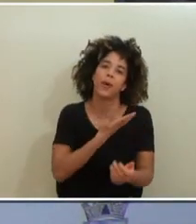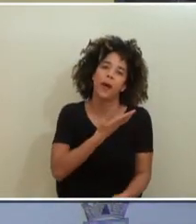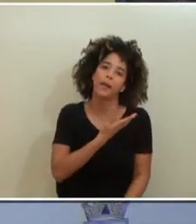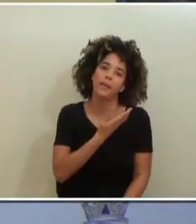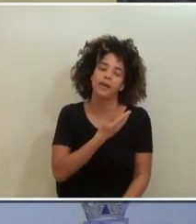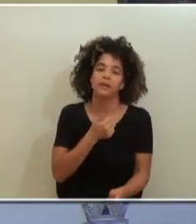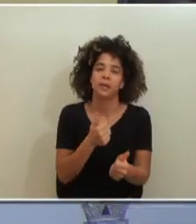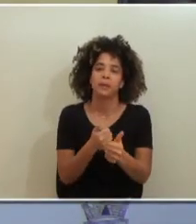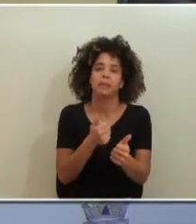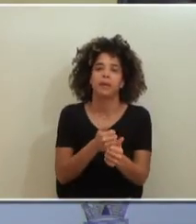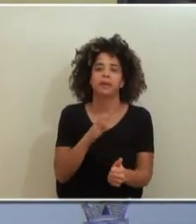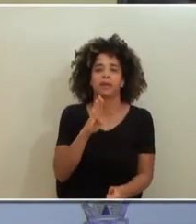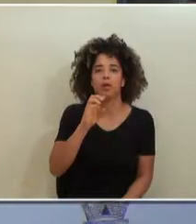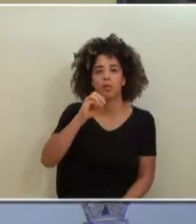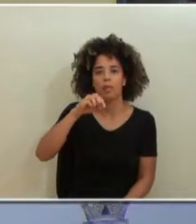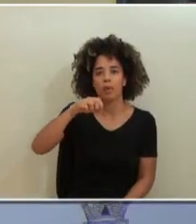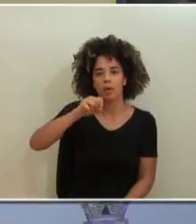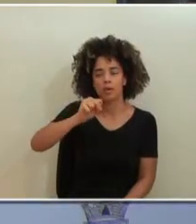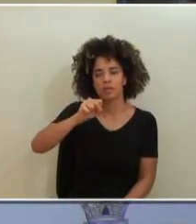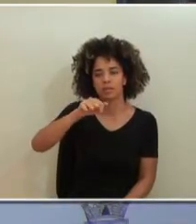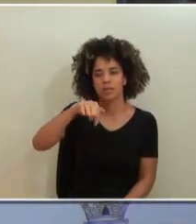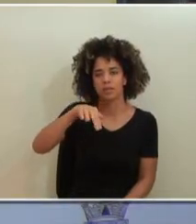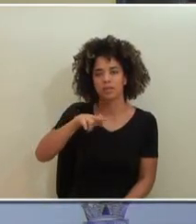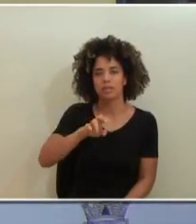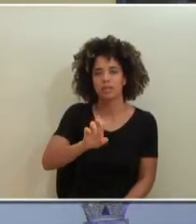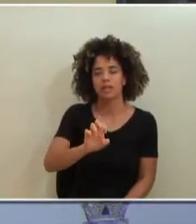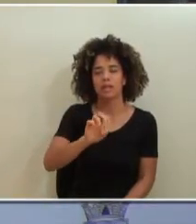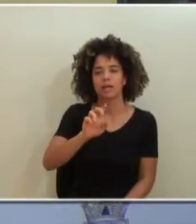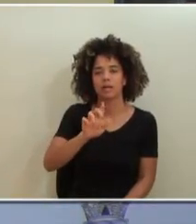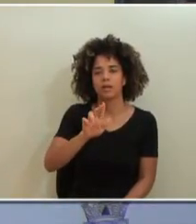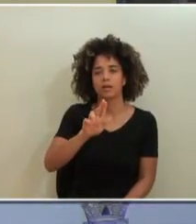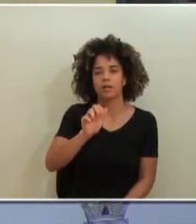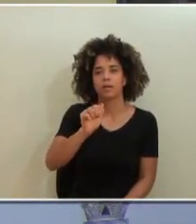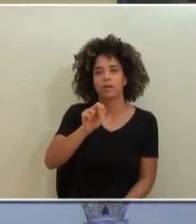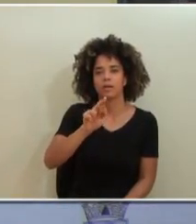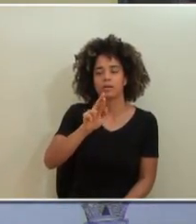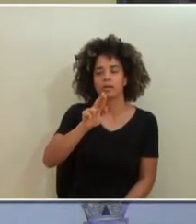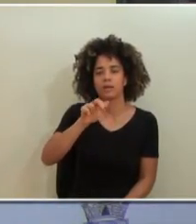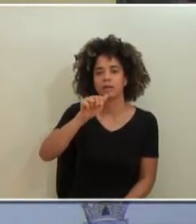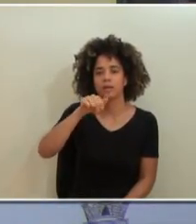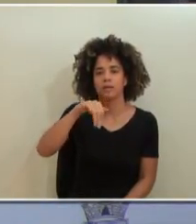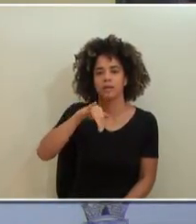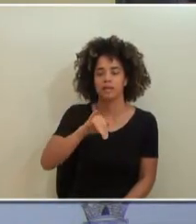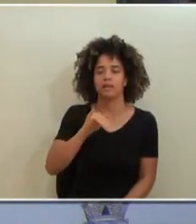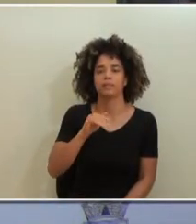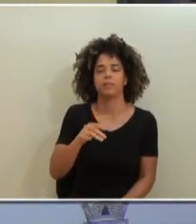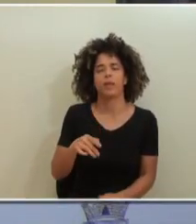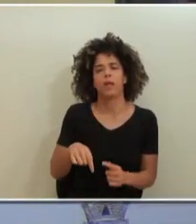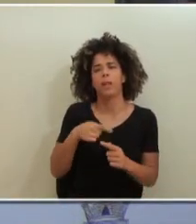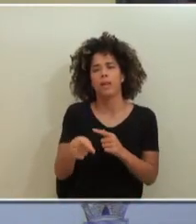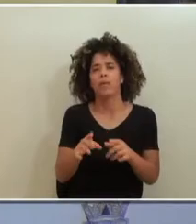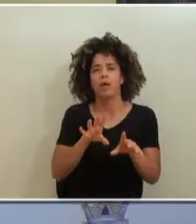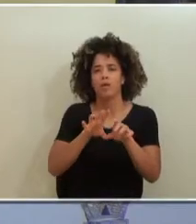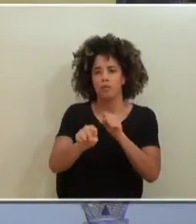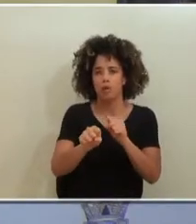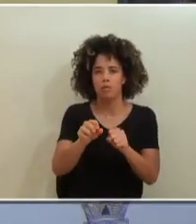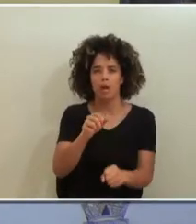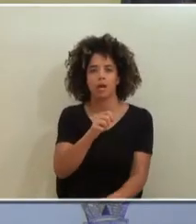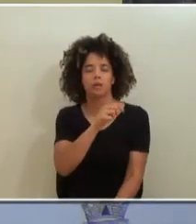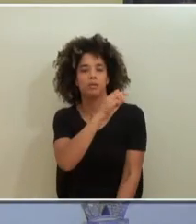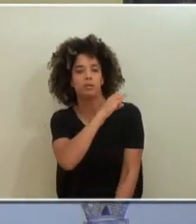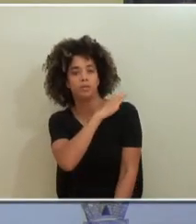de comunidade. Após concluir o ensino médio, Francisco iniciou sua trajetória profissional desde muito